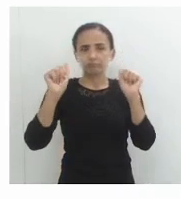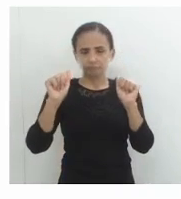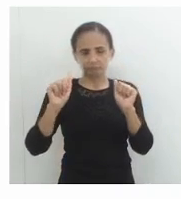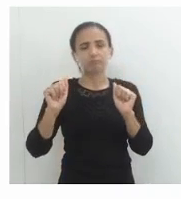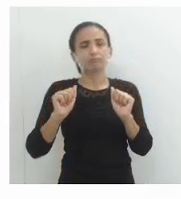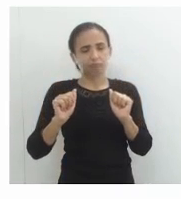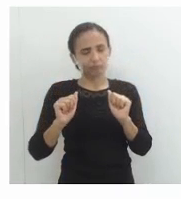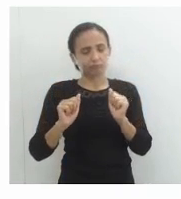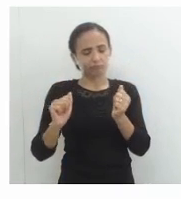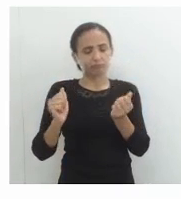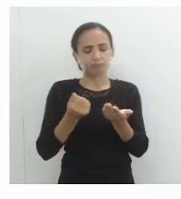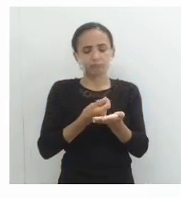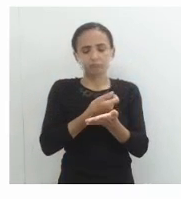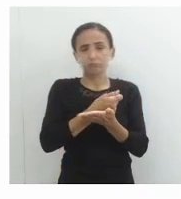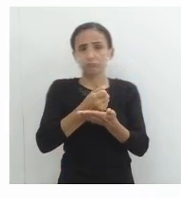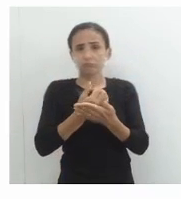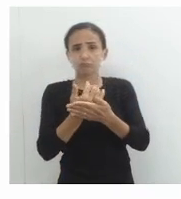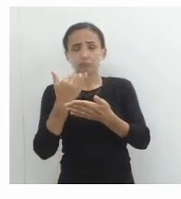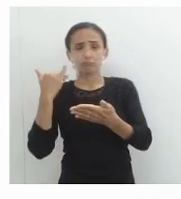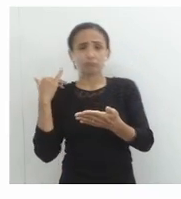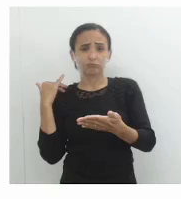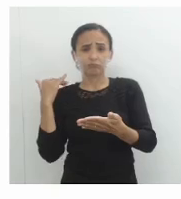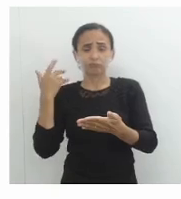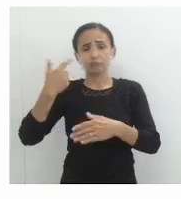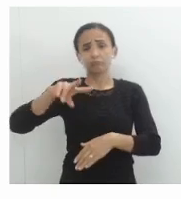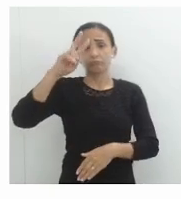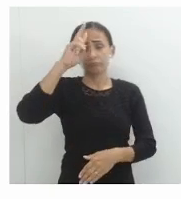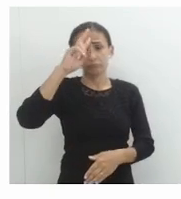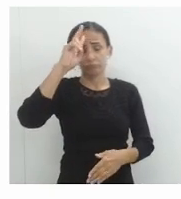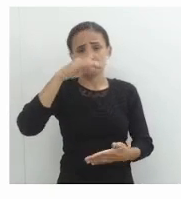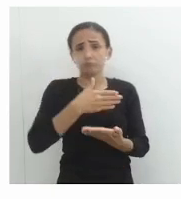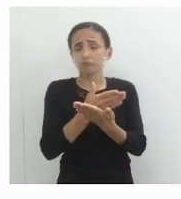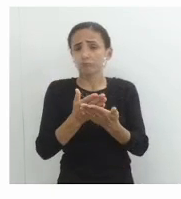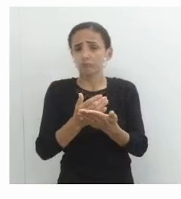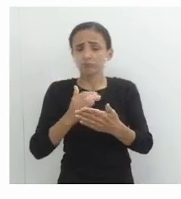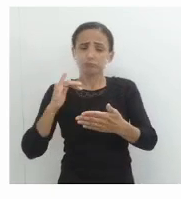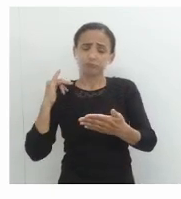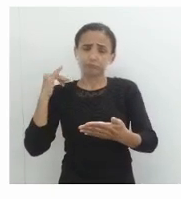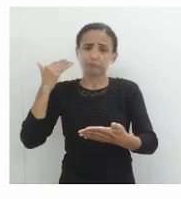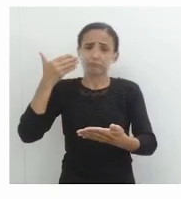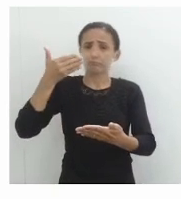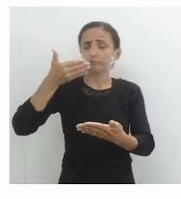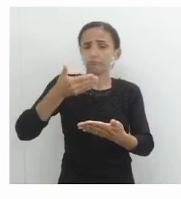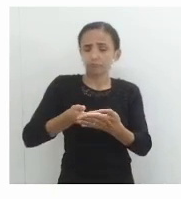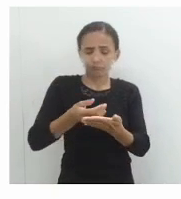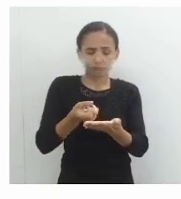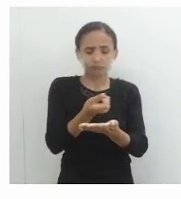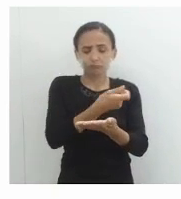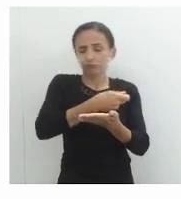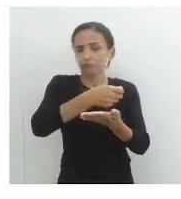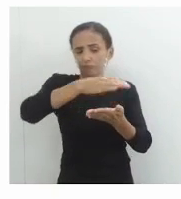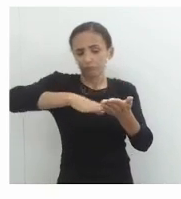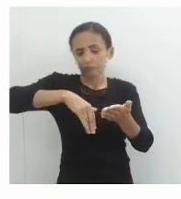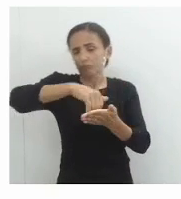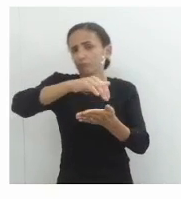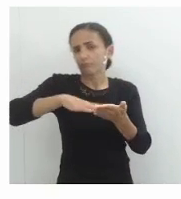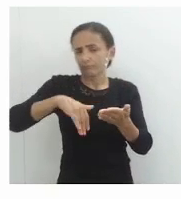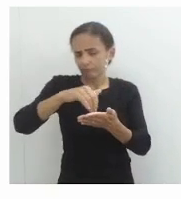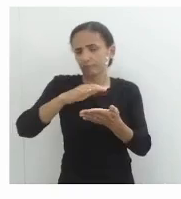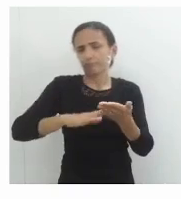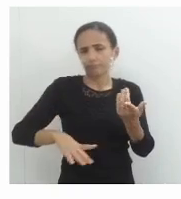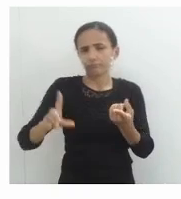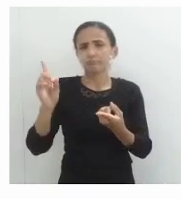a partir da pré-história, né, assim, desde a pré-história que já se produzia arte bidimensional e também